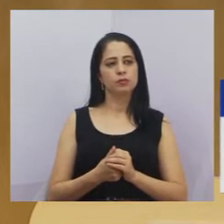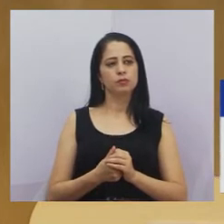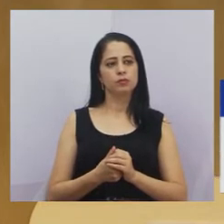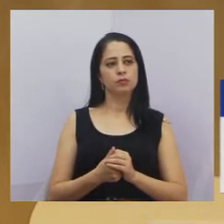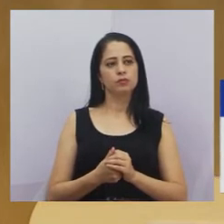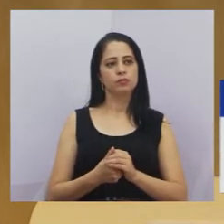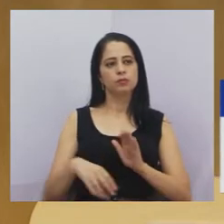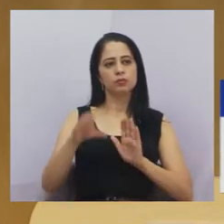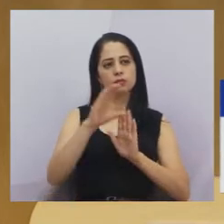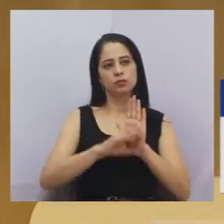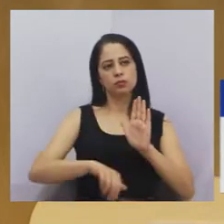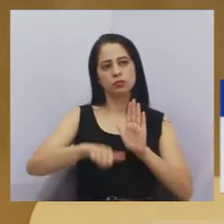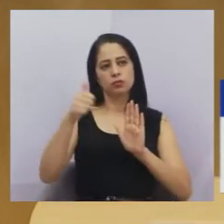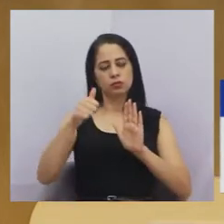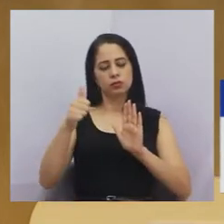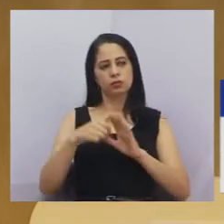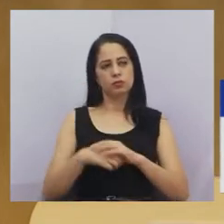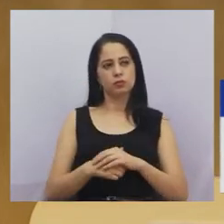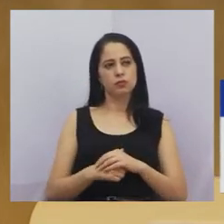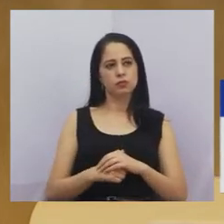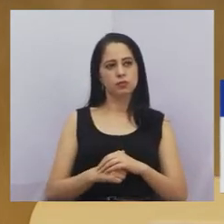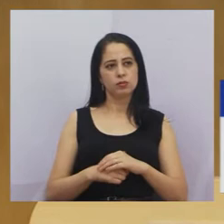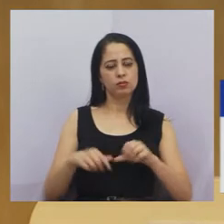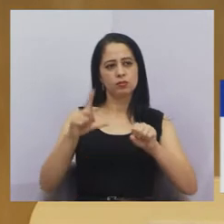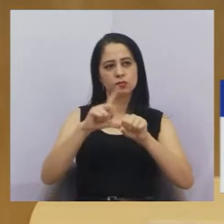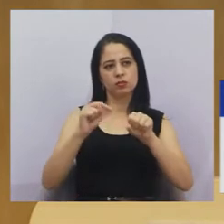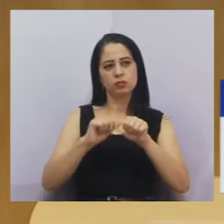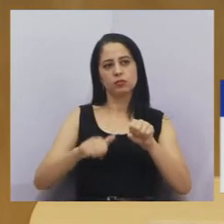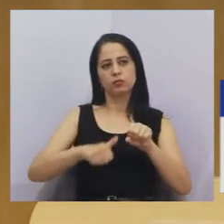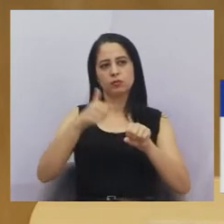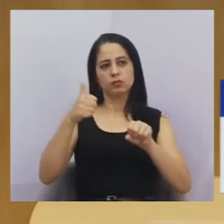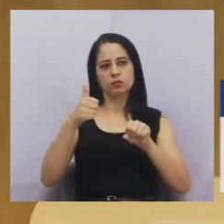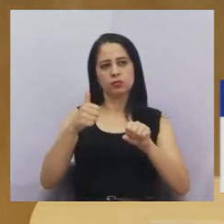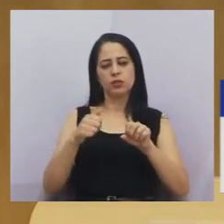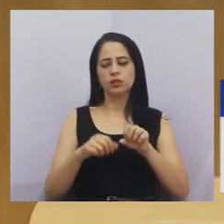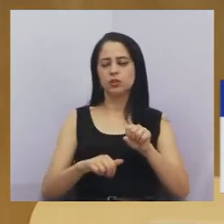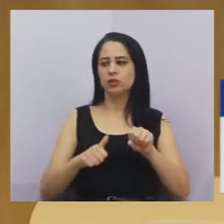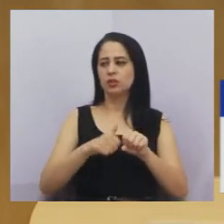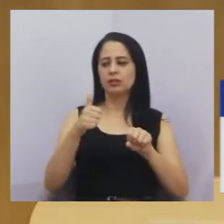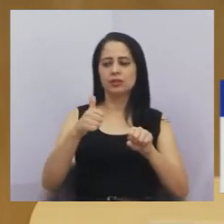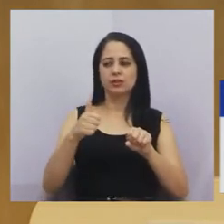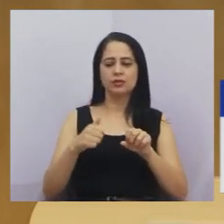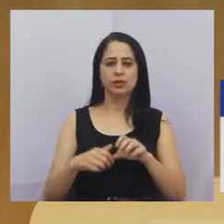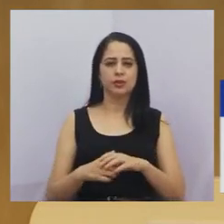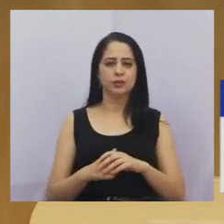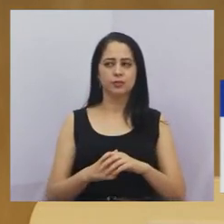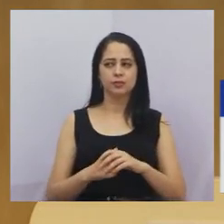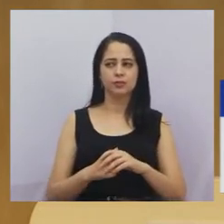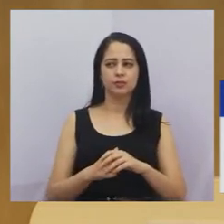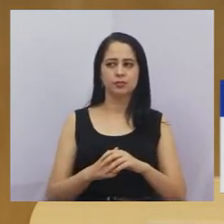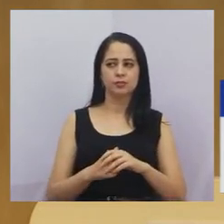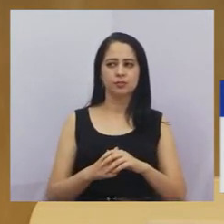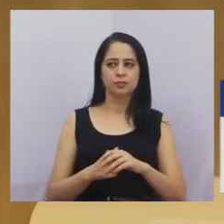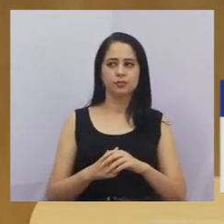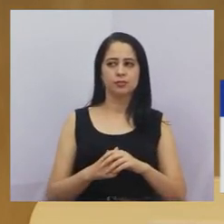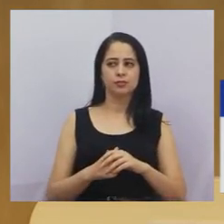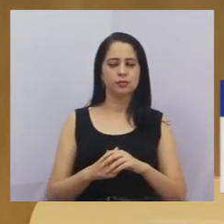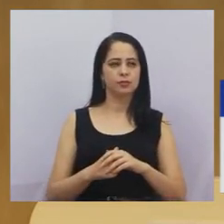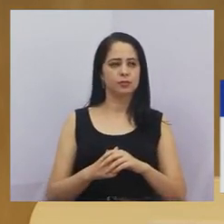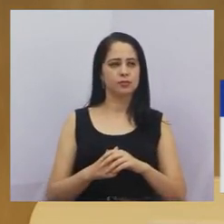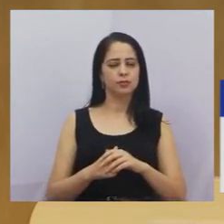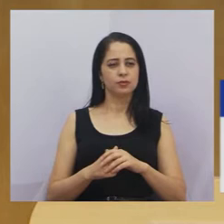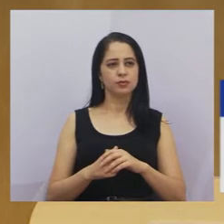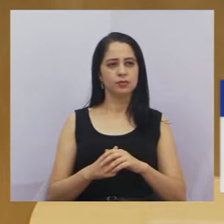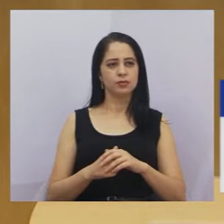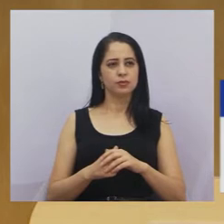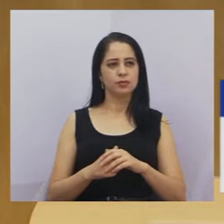Capítulo 1º, da natureza e competência. No artigo 1º, fica criada a Secretaria Administrativa no gabinete do prefeito, a